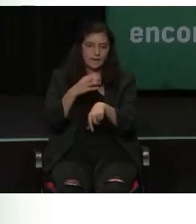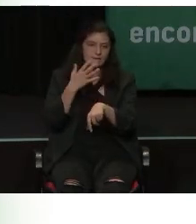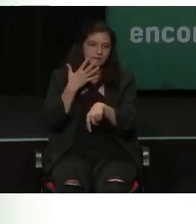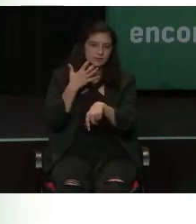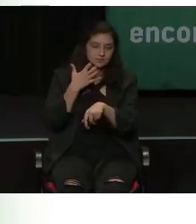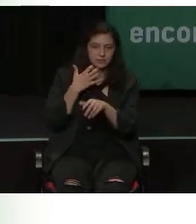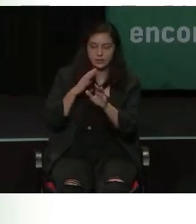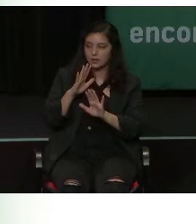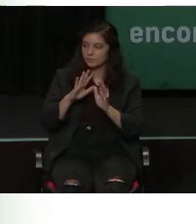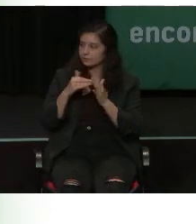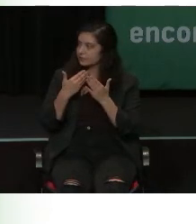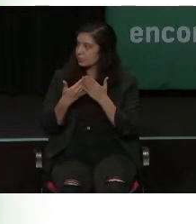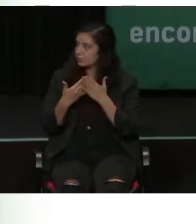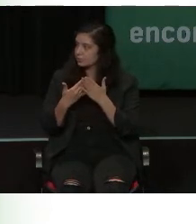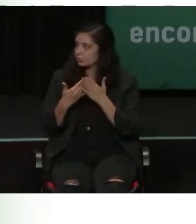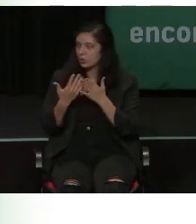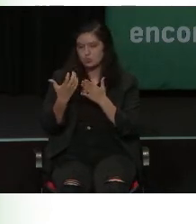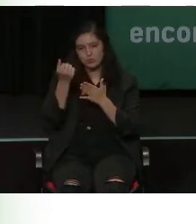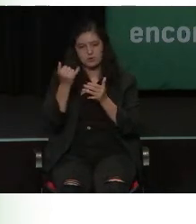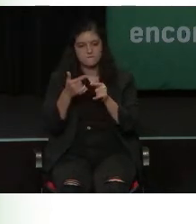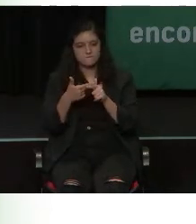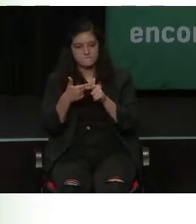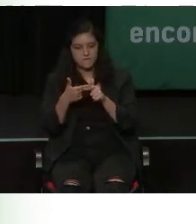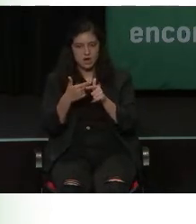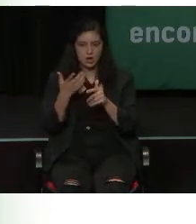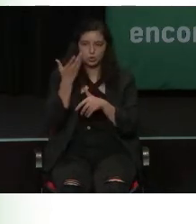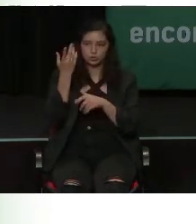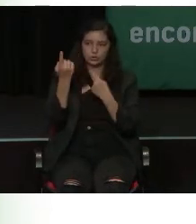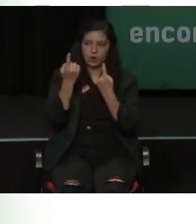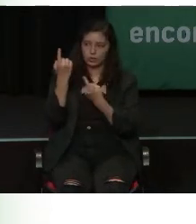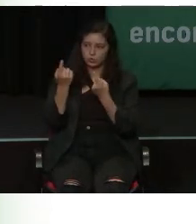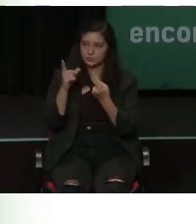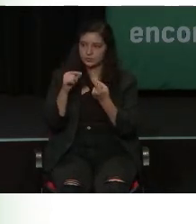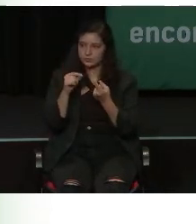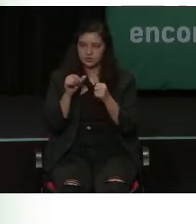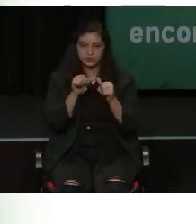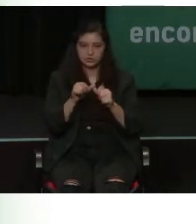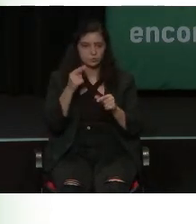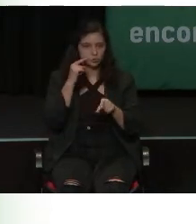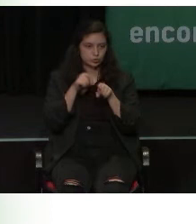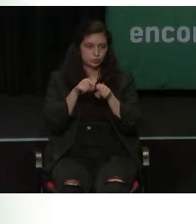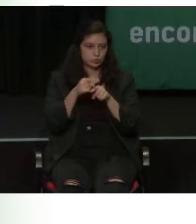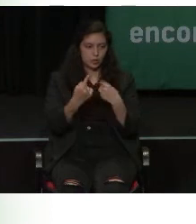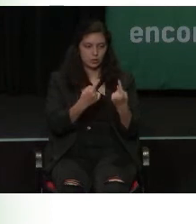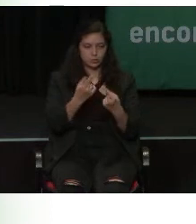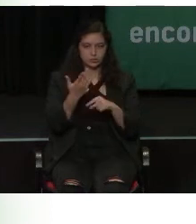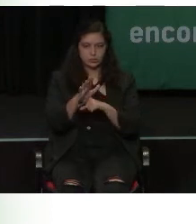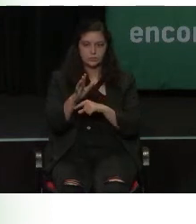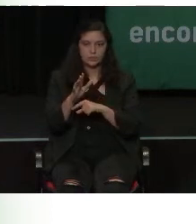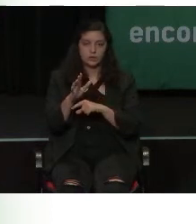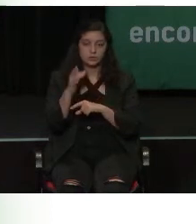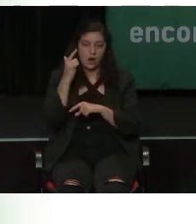que tiveram um sucesso interessante em certas culturas e certos sistemas políticos, em particular na Ásia,